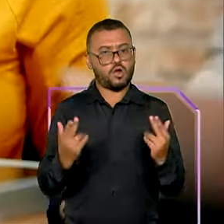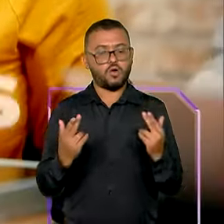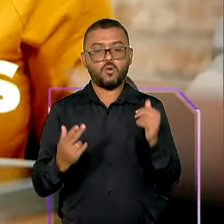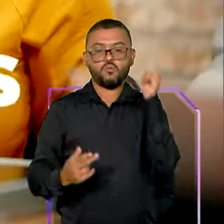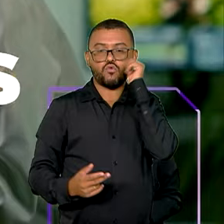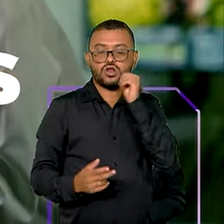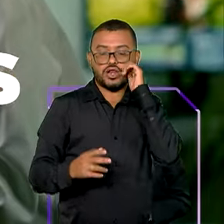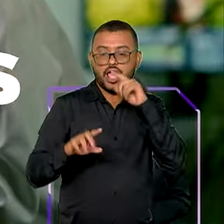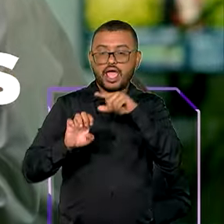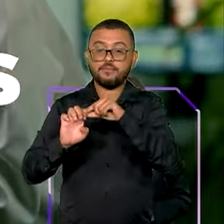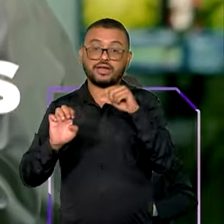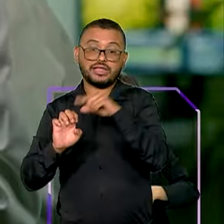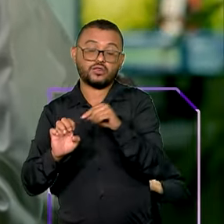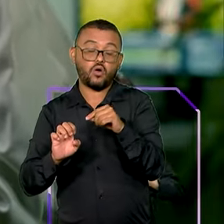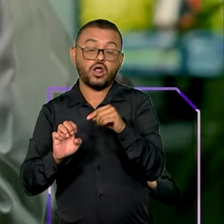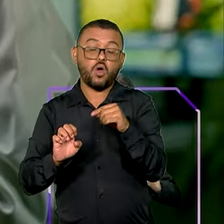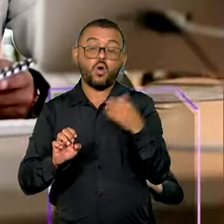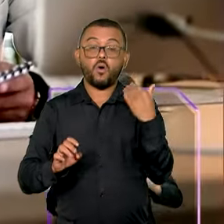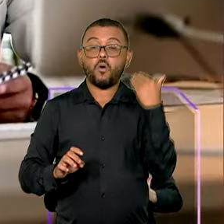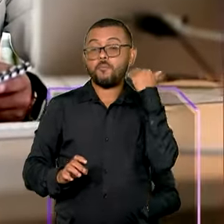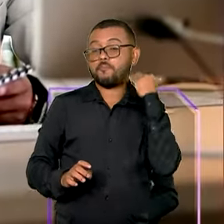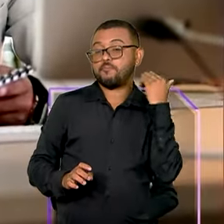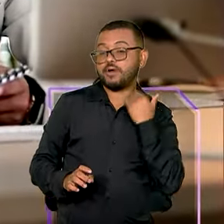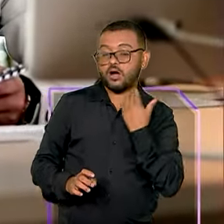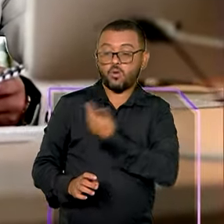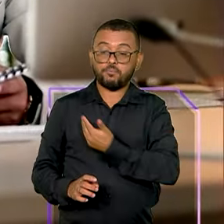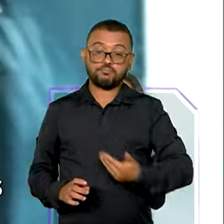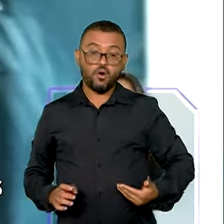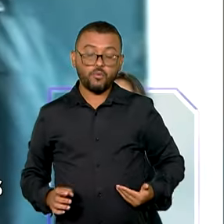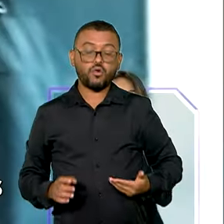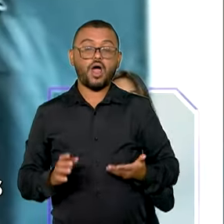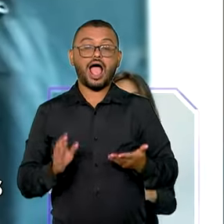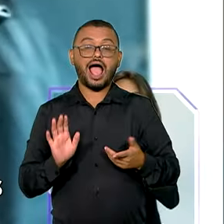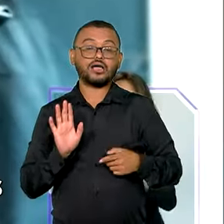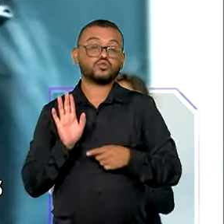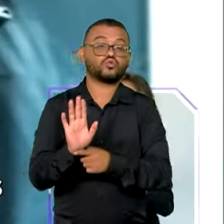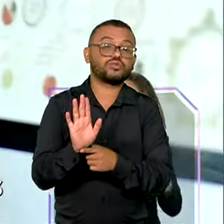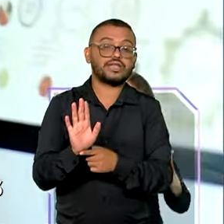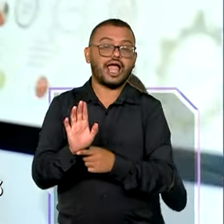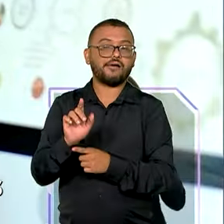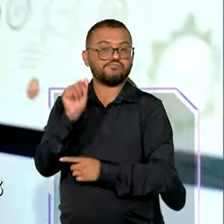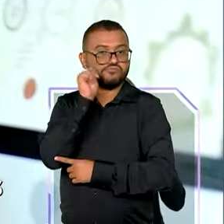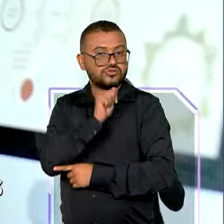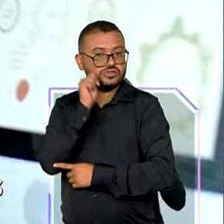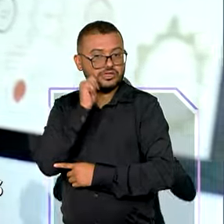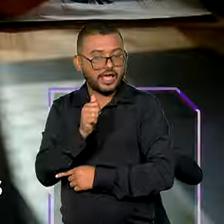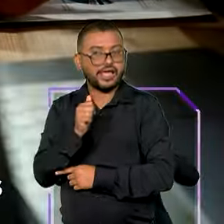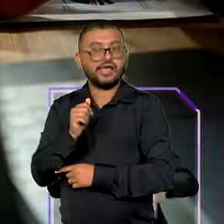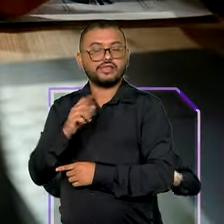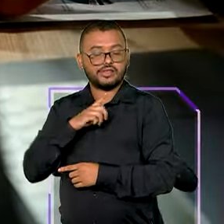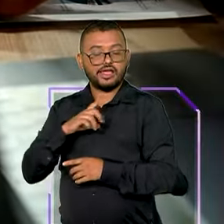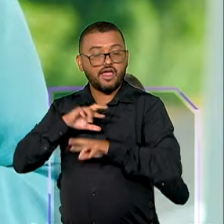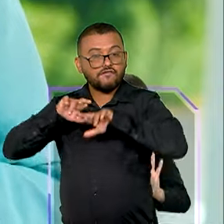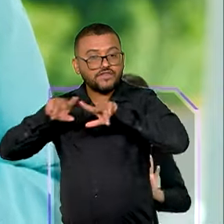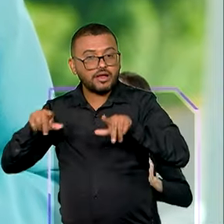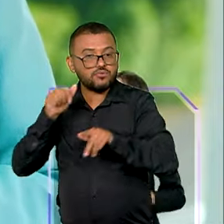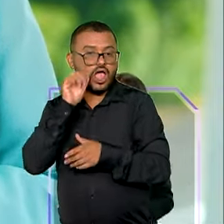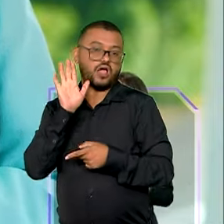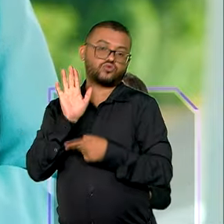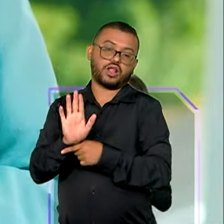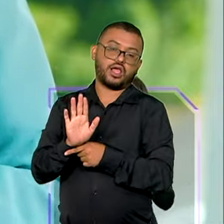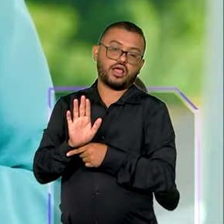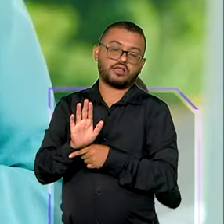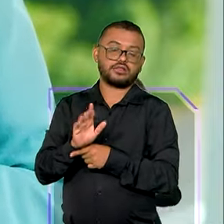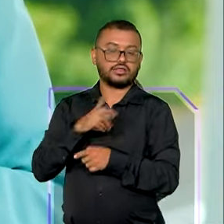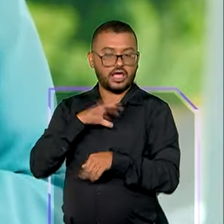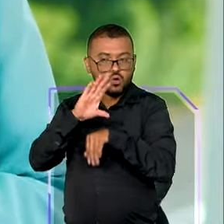mulheres empreendedoras, os bancos públicos oferecem crédito com prazo de pagamento e carências diferenciadas. Além